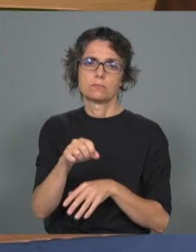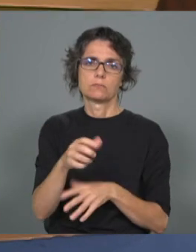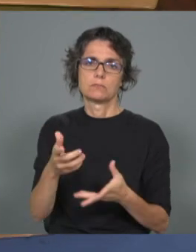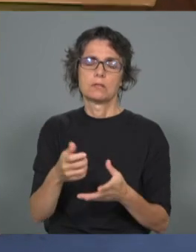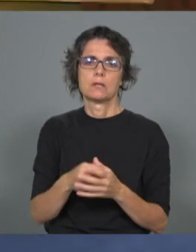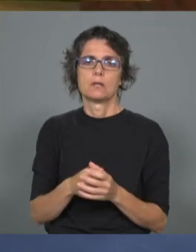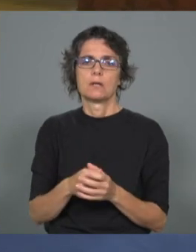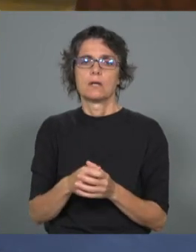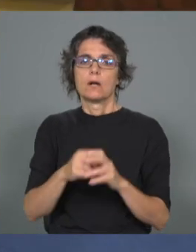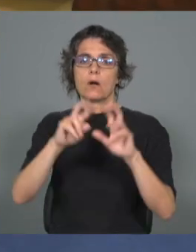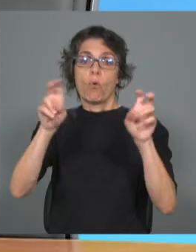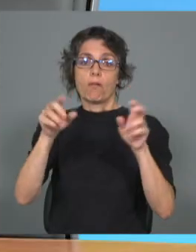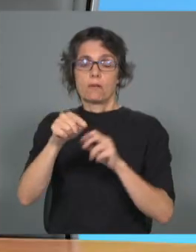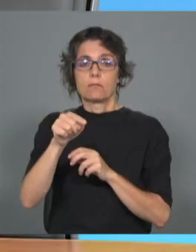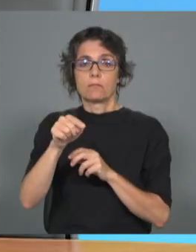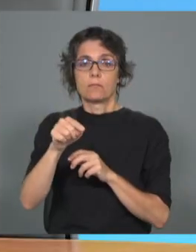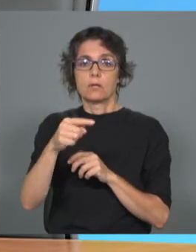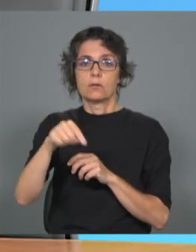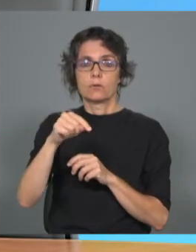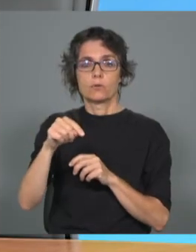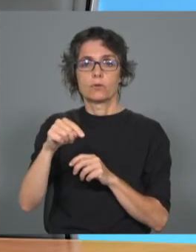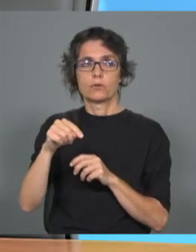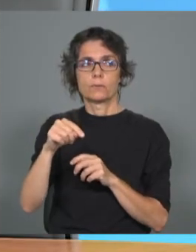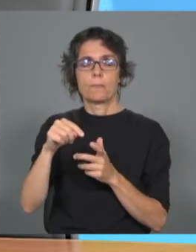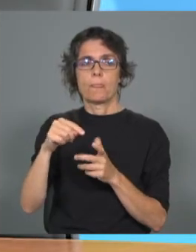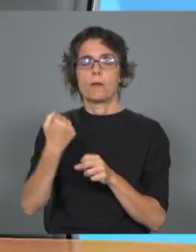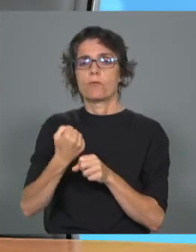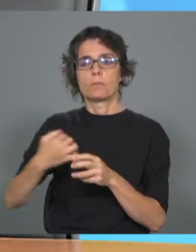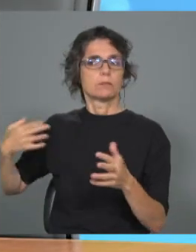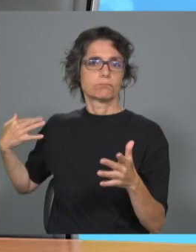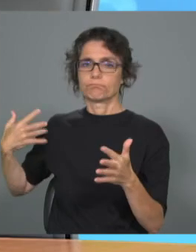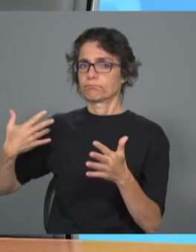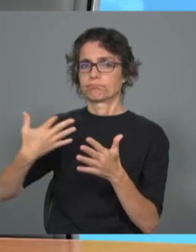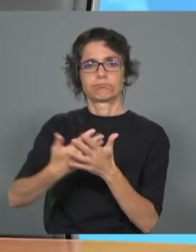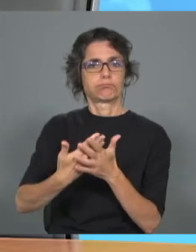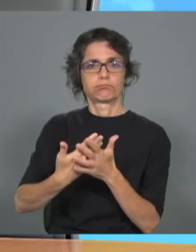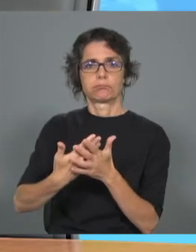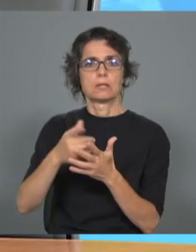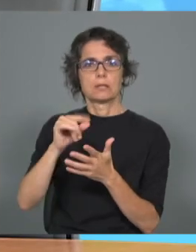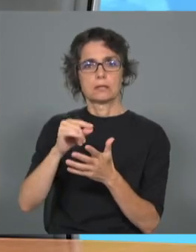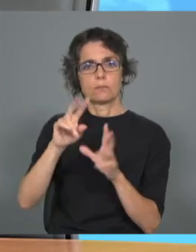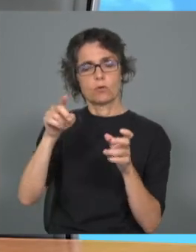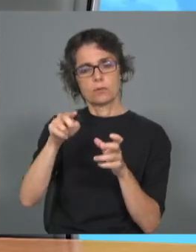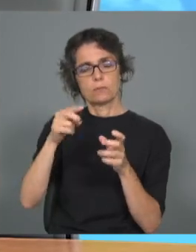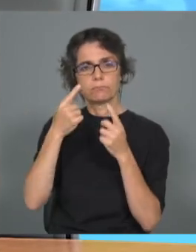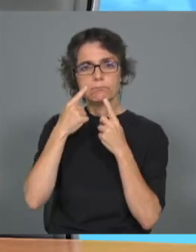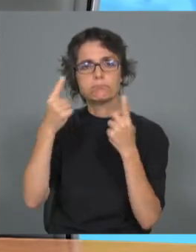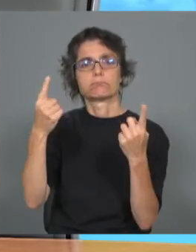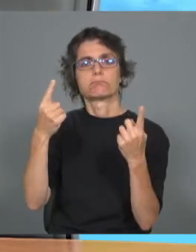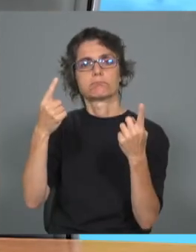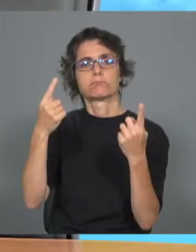Este tema escolhemos há uns anos para cá, que nós aproveitamos para lançar também o tema do